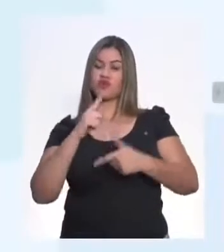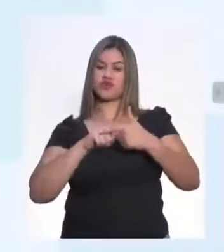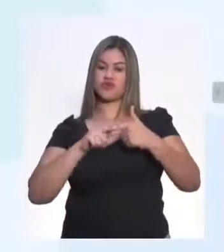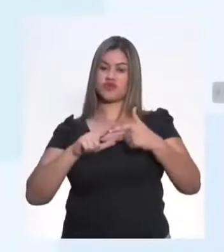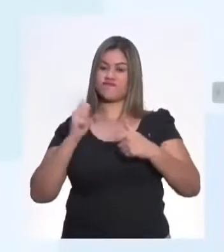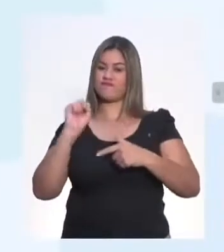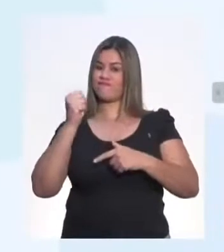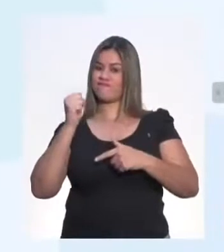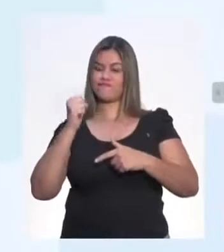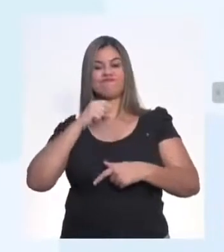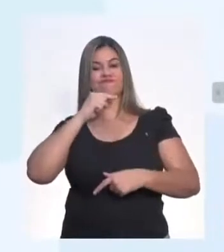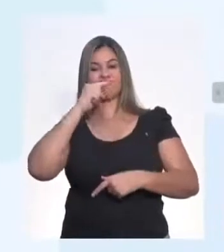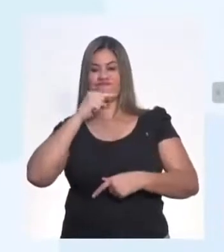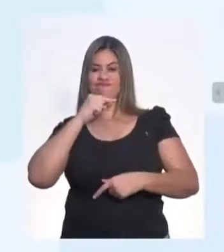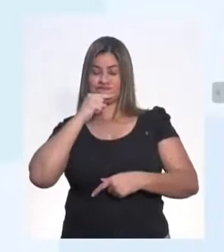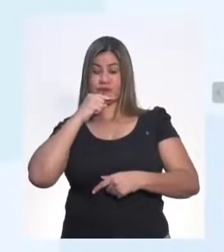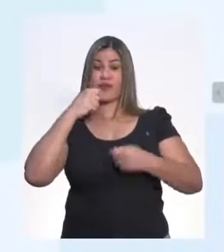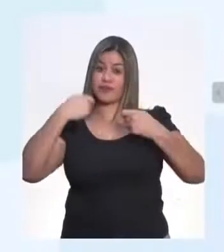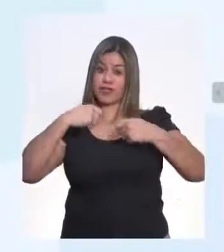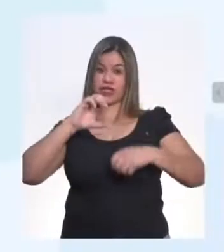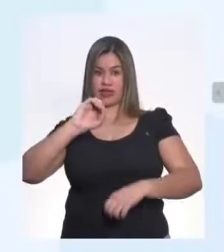8. Começo com